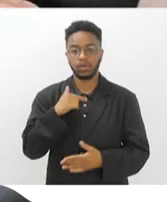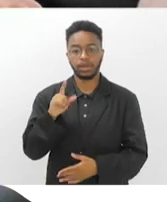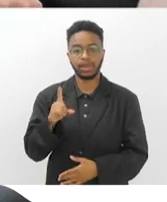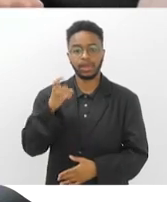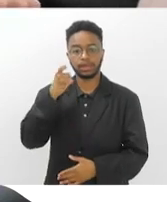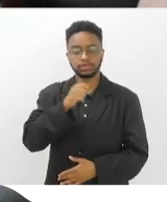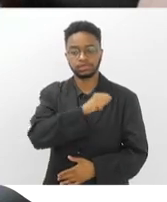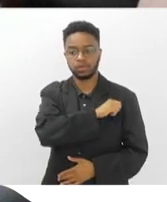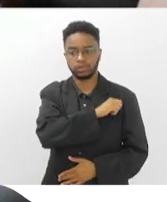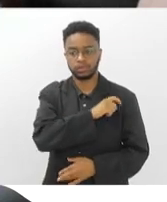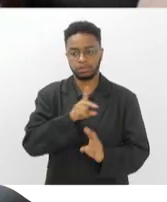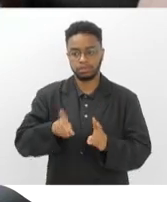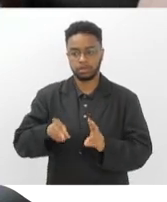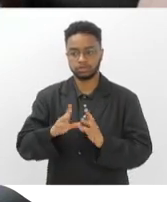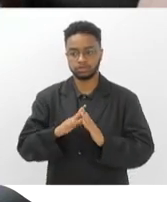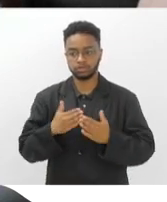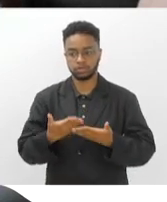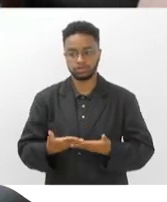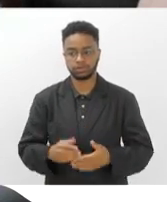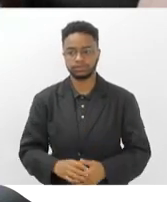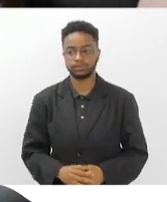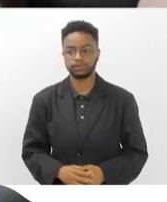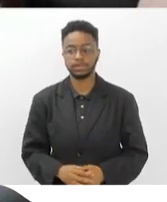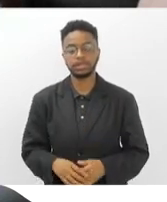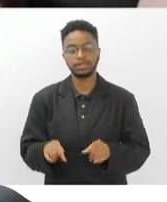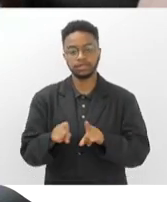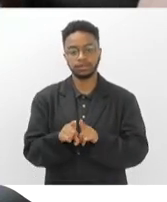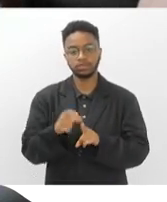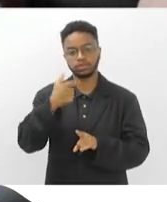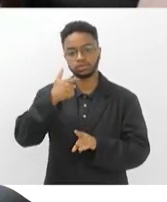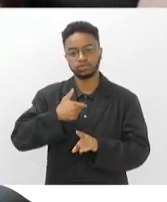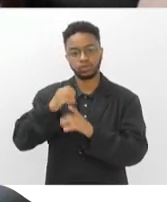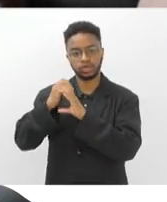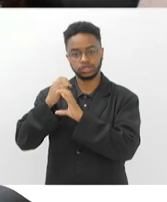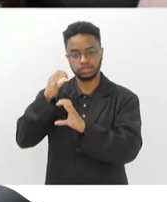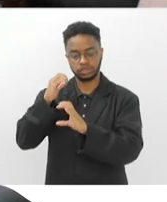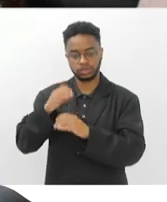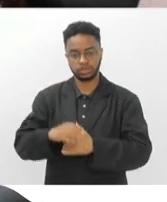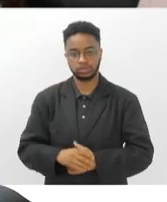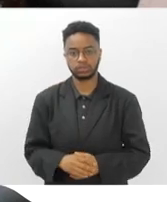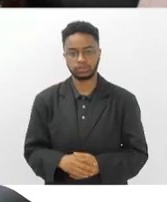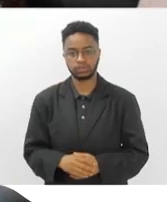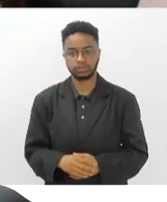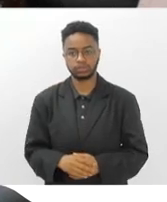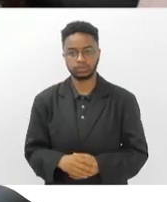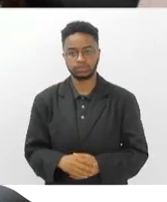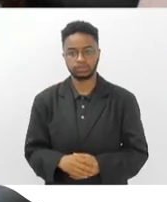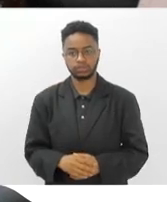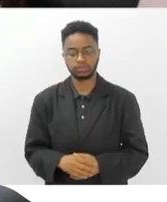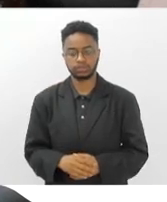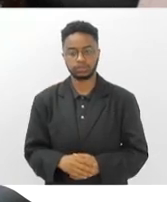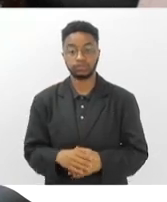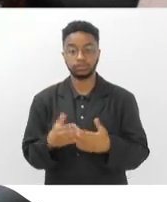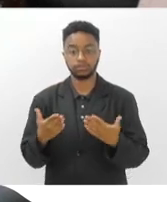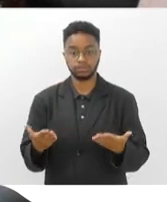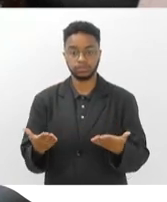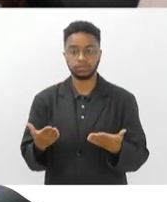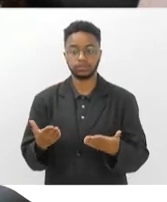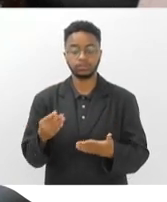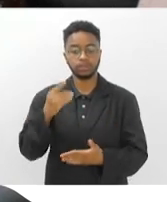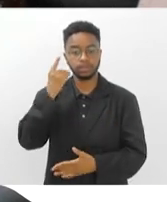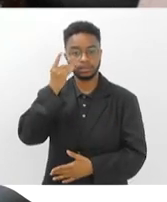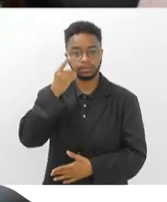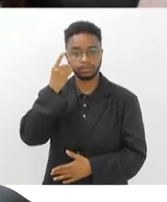da Escola Técnica e também sou engenheiro. E o desejo do